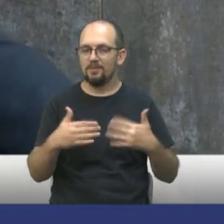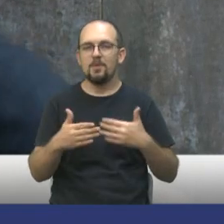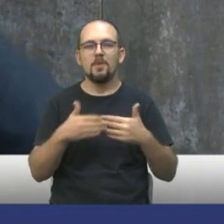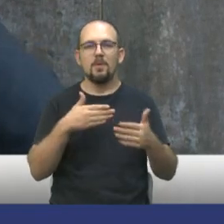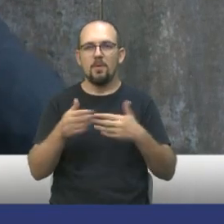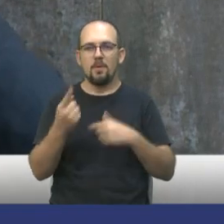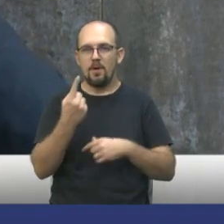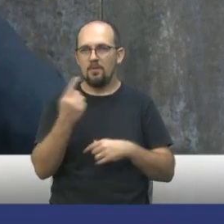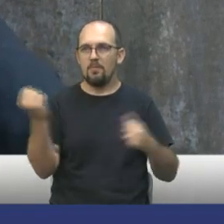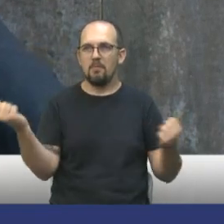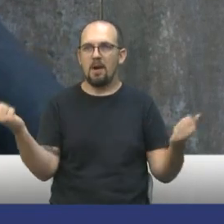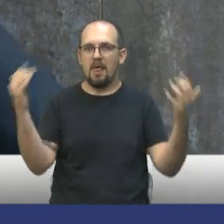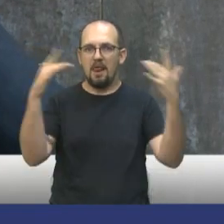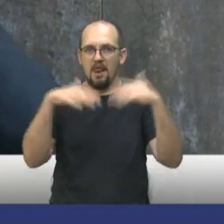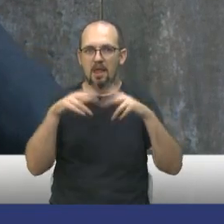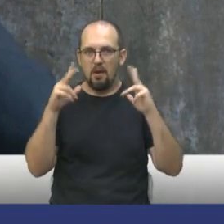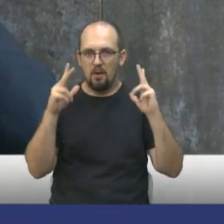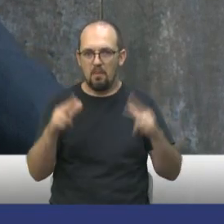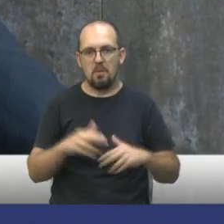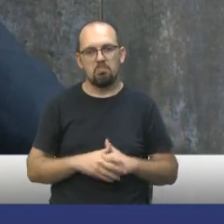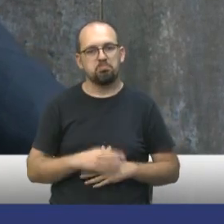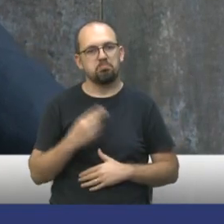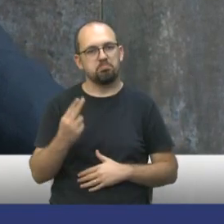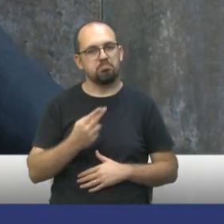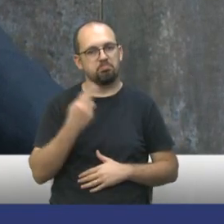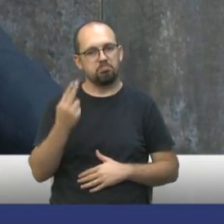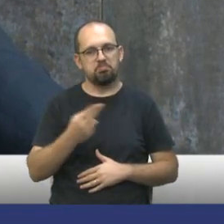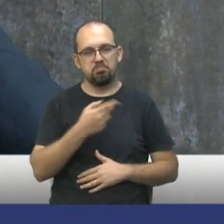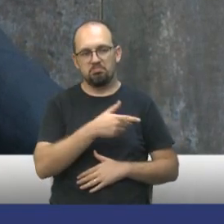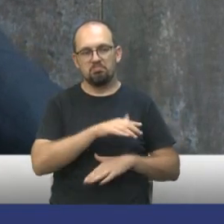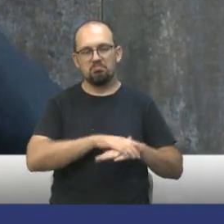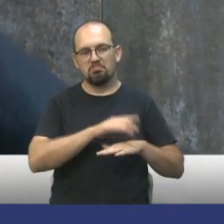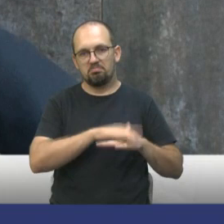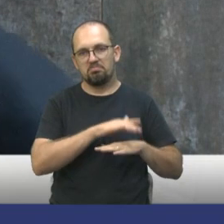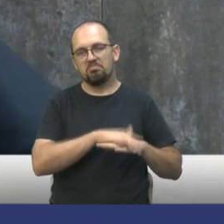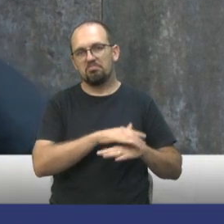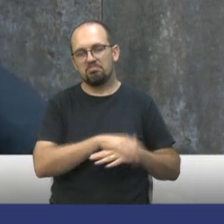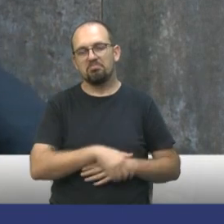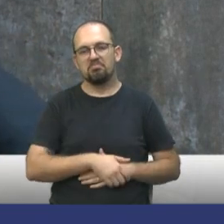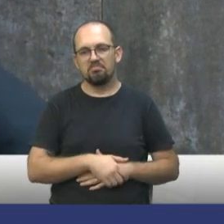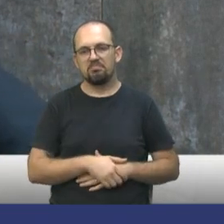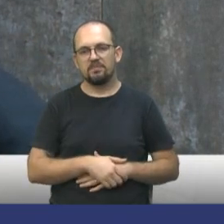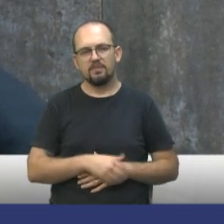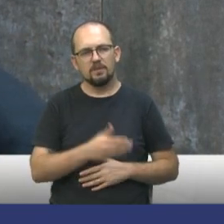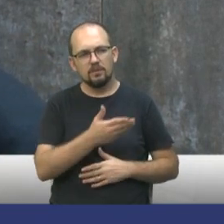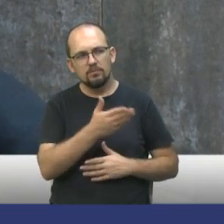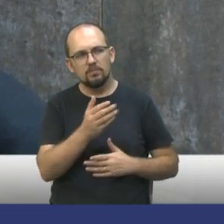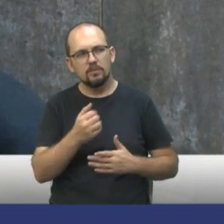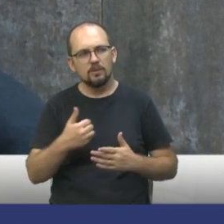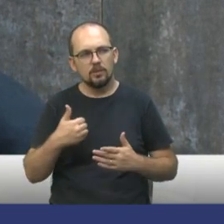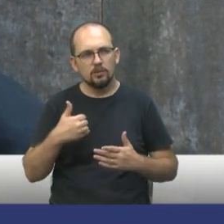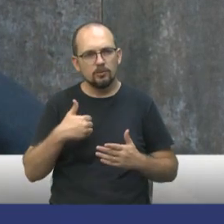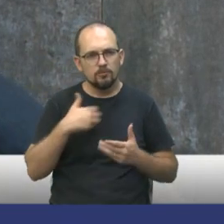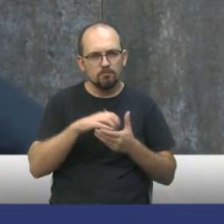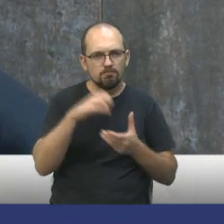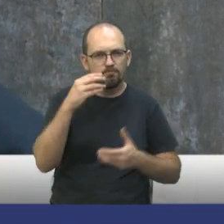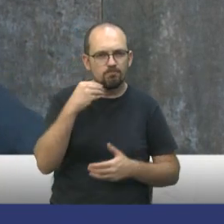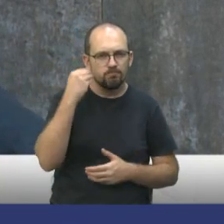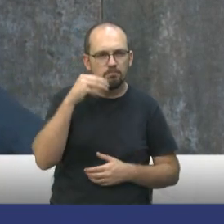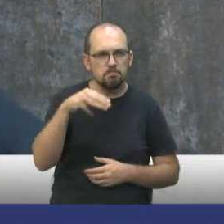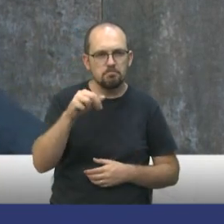encher essa casa dessa maneira como você fez. E trazer a velha guarda da capoeira aqui, mestre Marcial, mestre